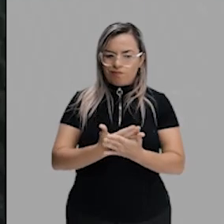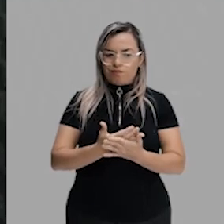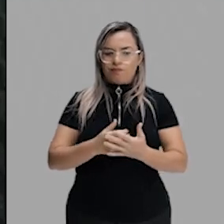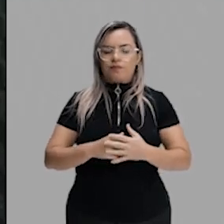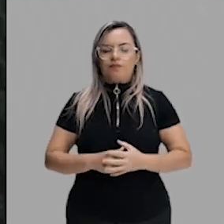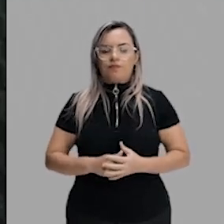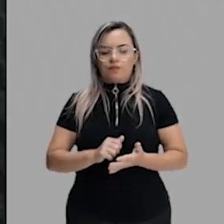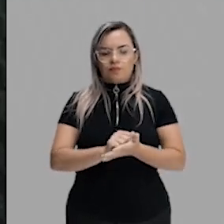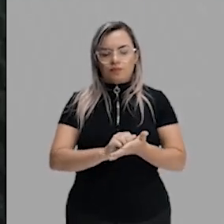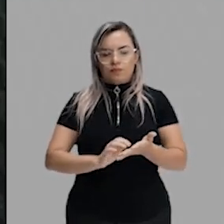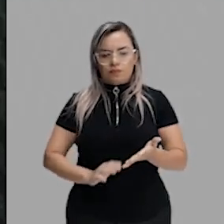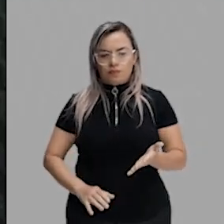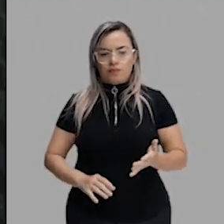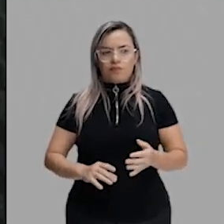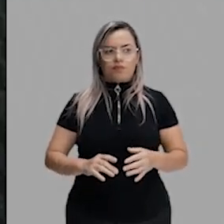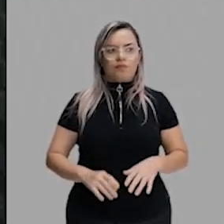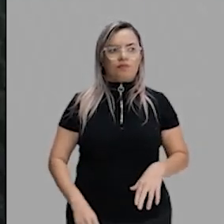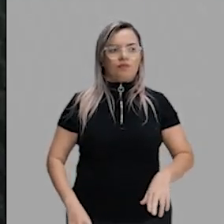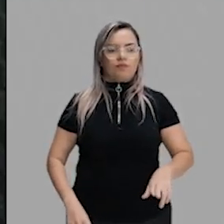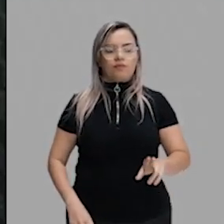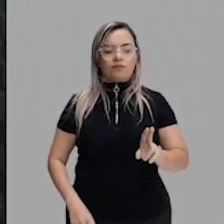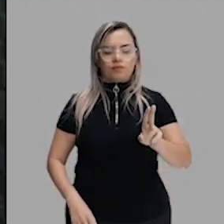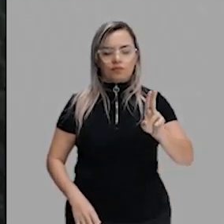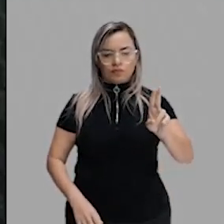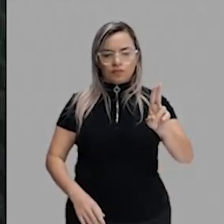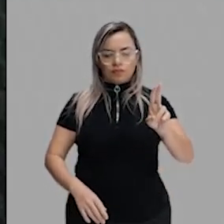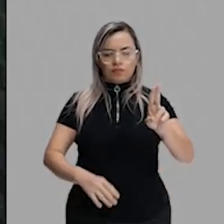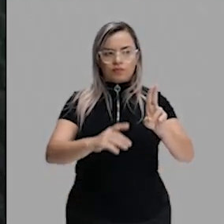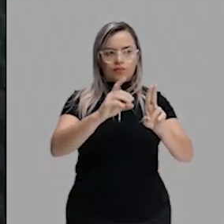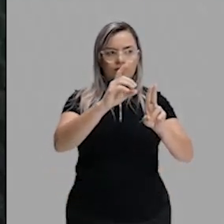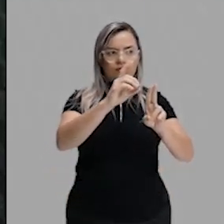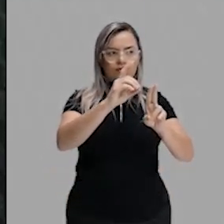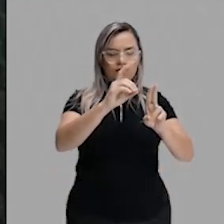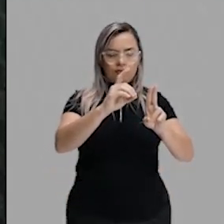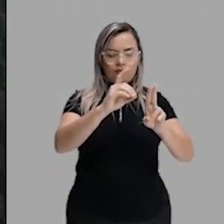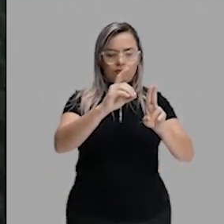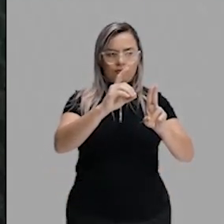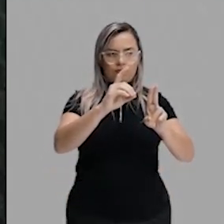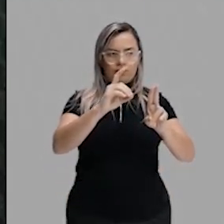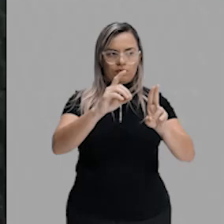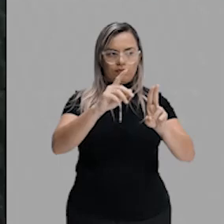Ok? DDP, vou colocar aqui, DDP,